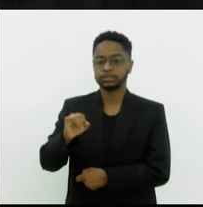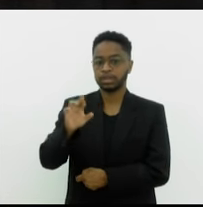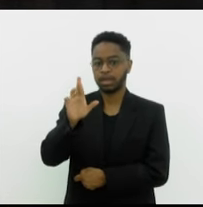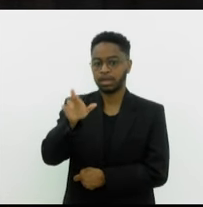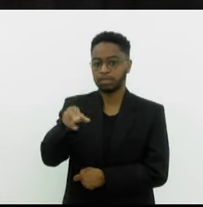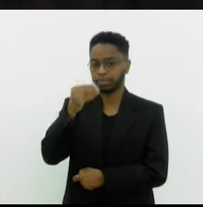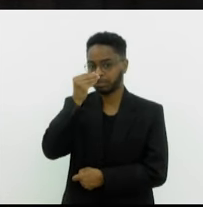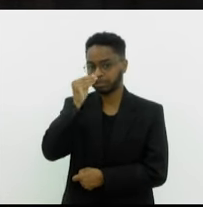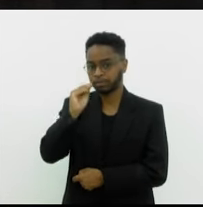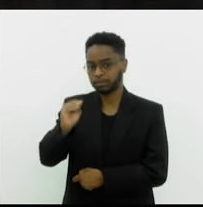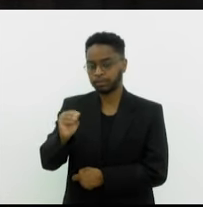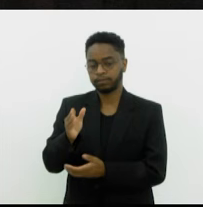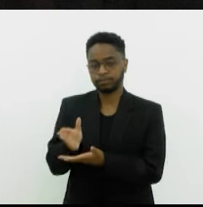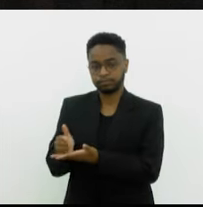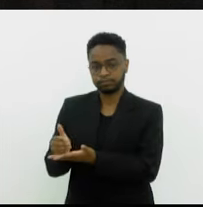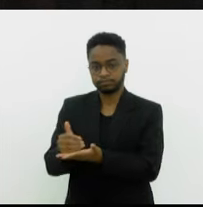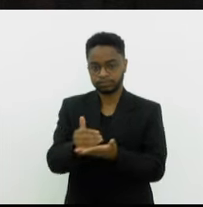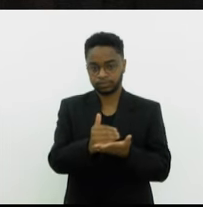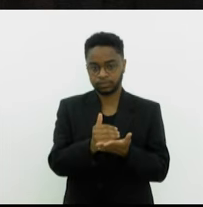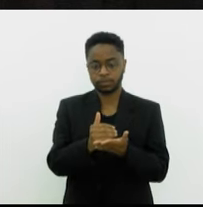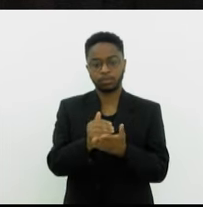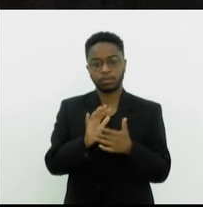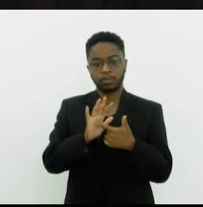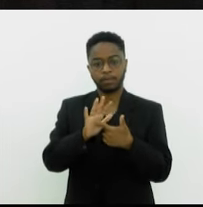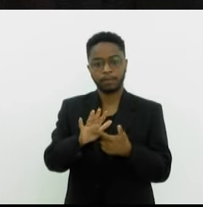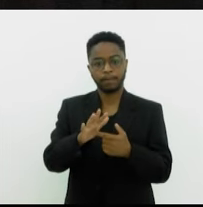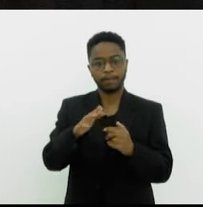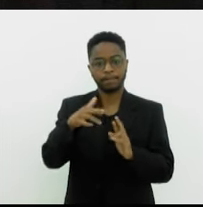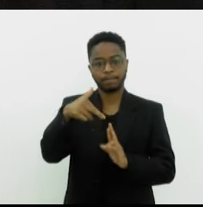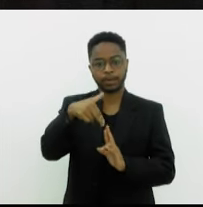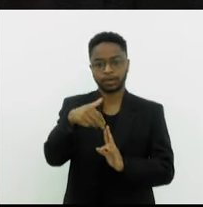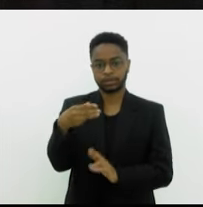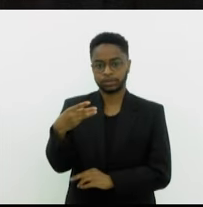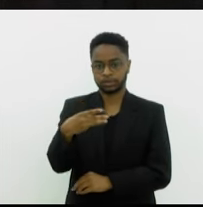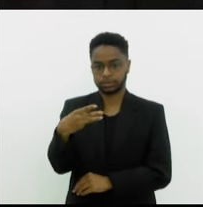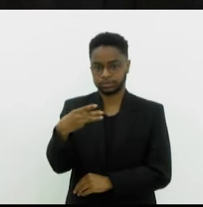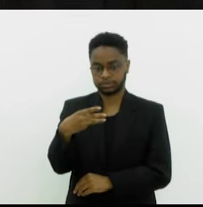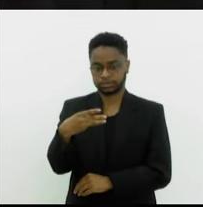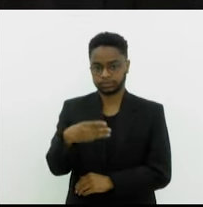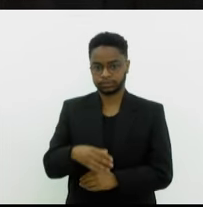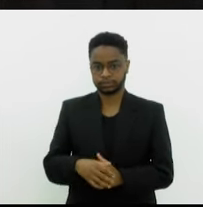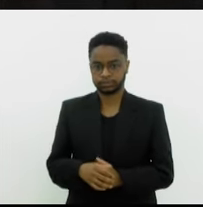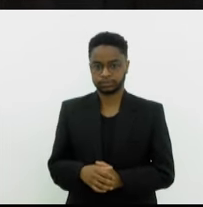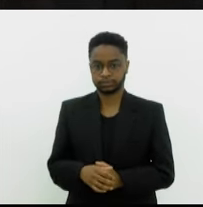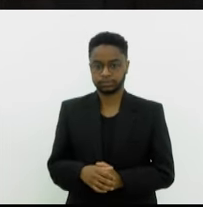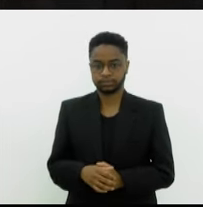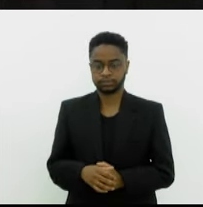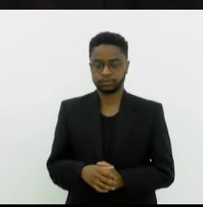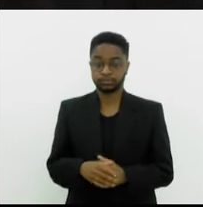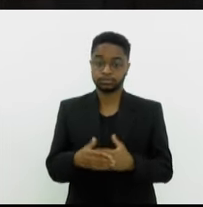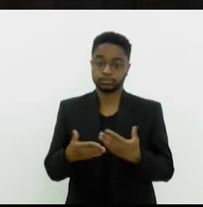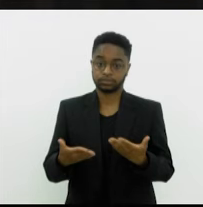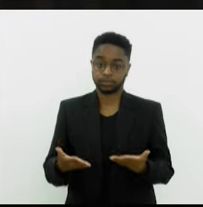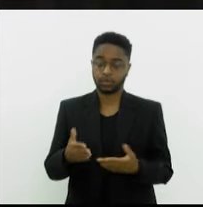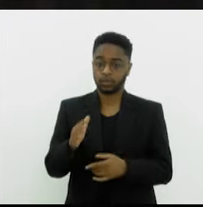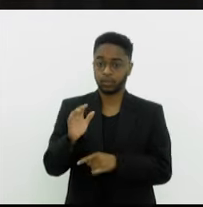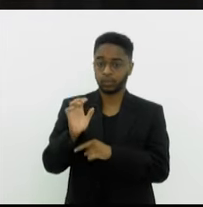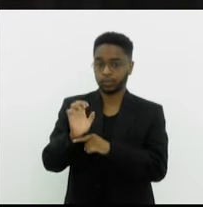receitas, observado o parágrafo 3º deste artigo. Ora, jamais o